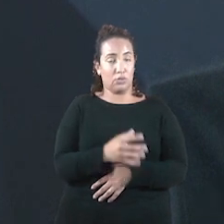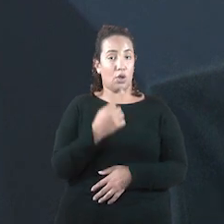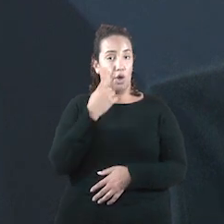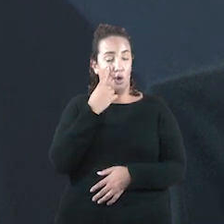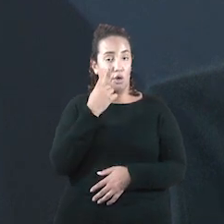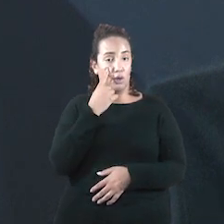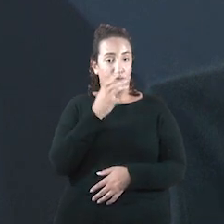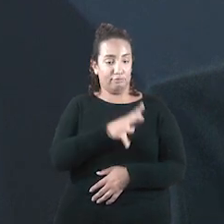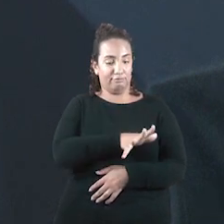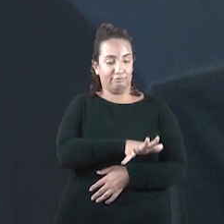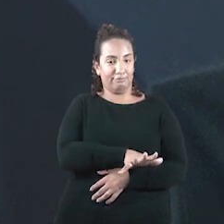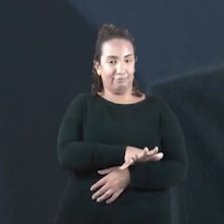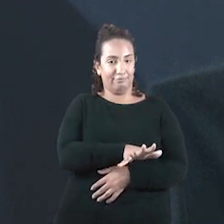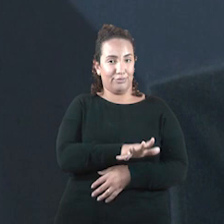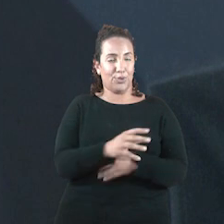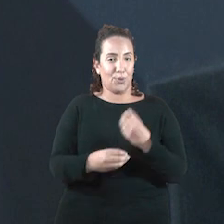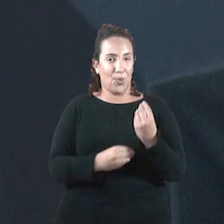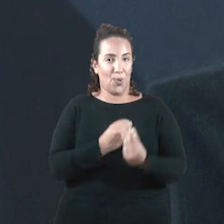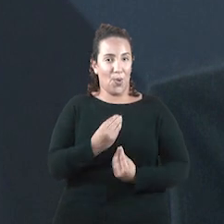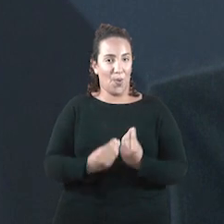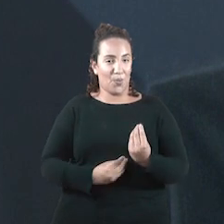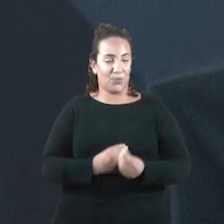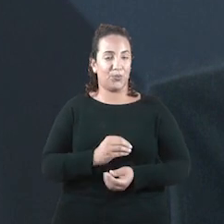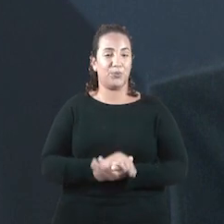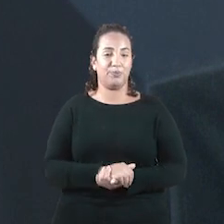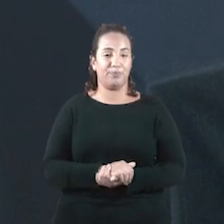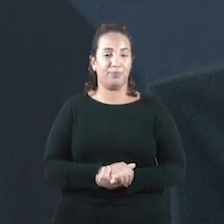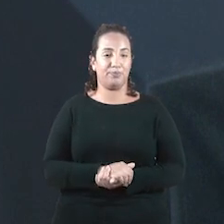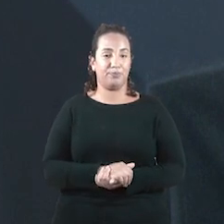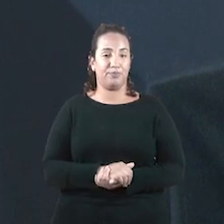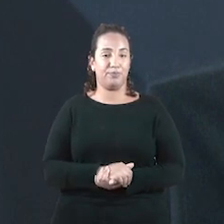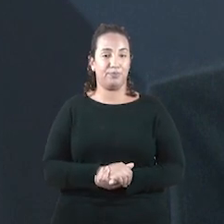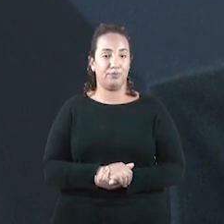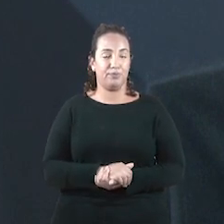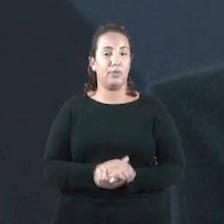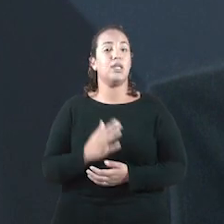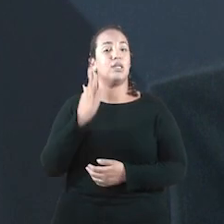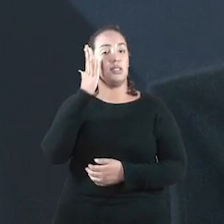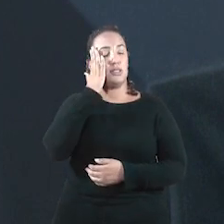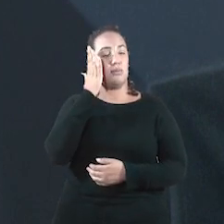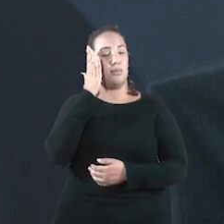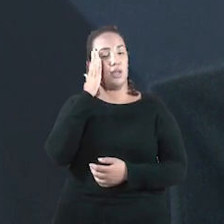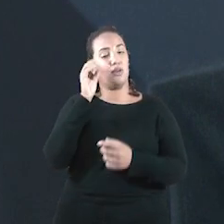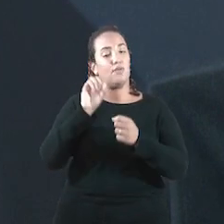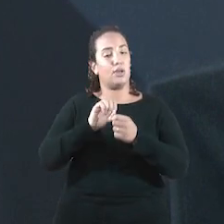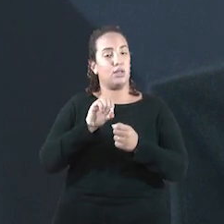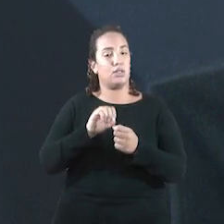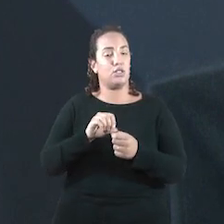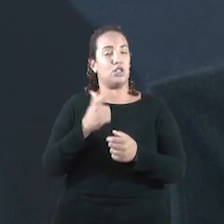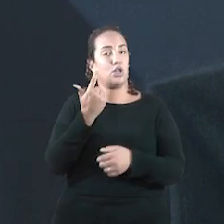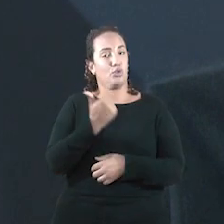outro dedo da minha mão, para saber de onde vou iniciar a nova medição.